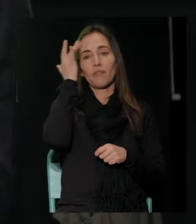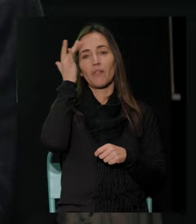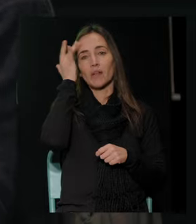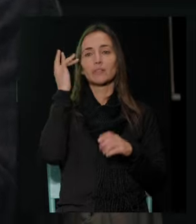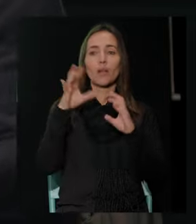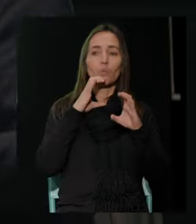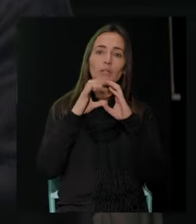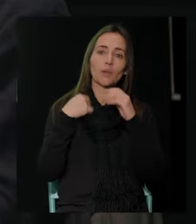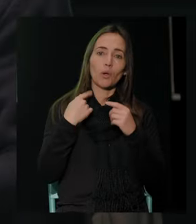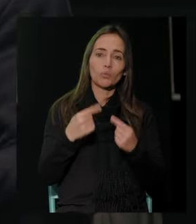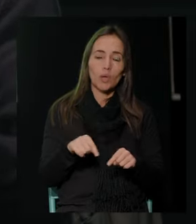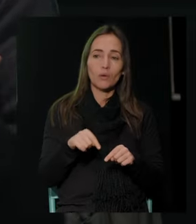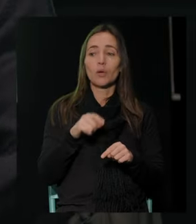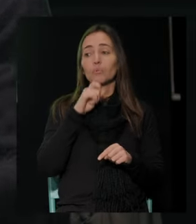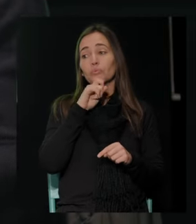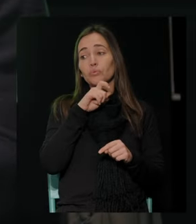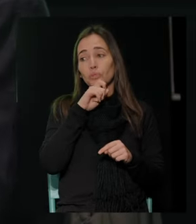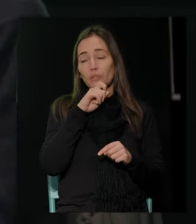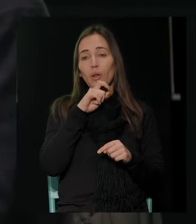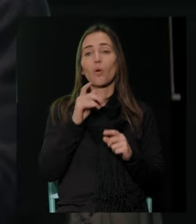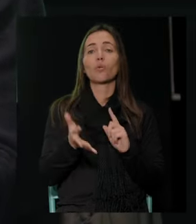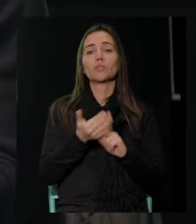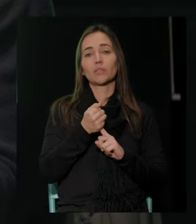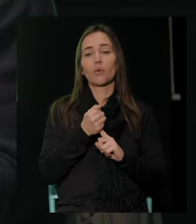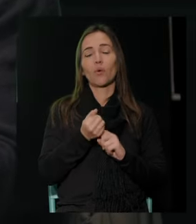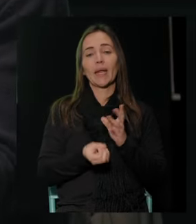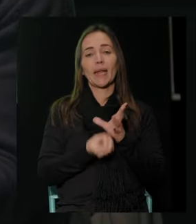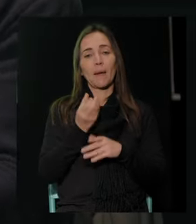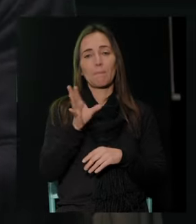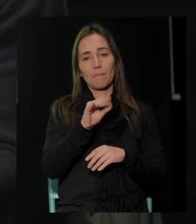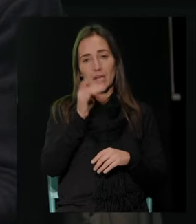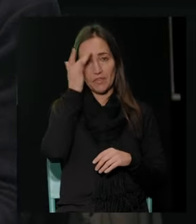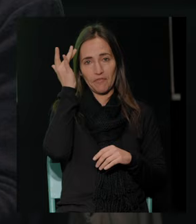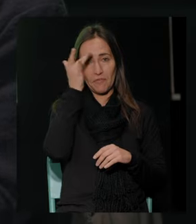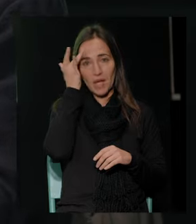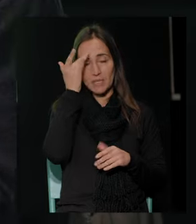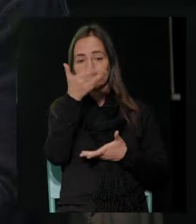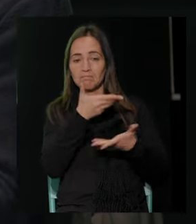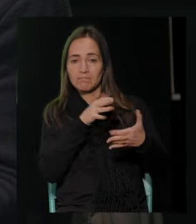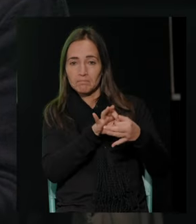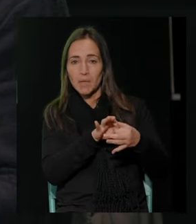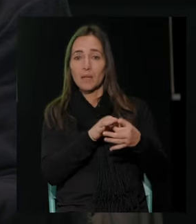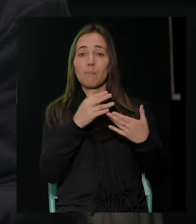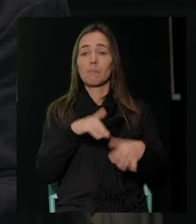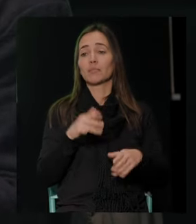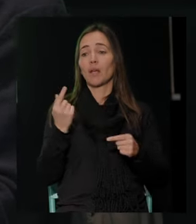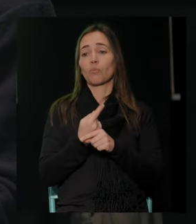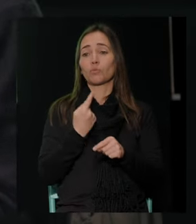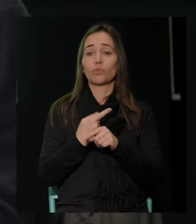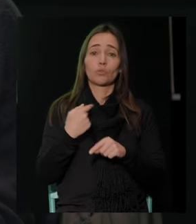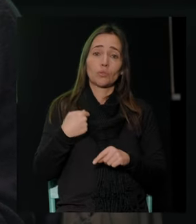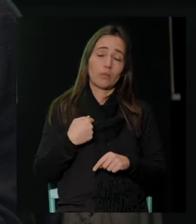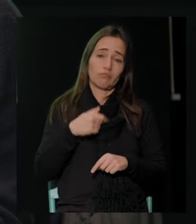na comunicação, eventualmente consigo criar mais facilmente alguma empatia, mas há coisas que eu de facto não